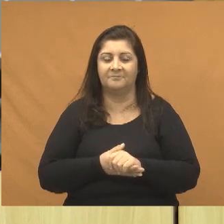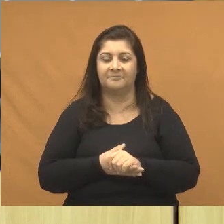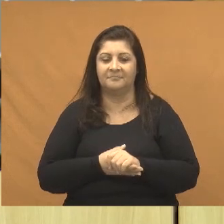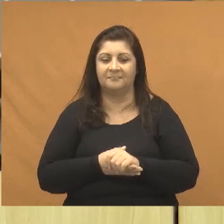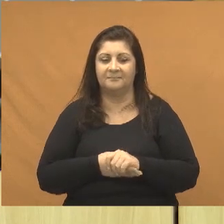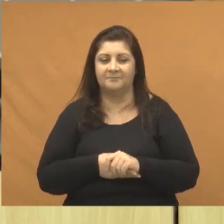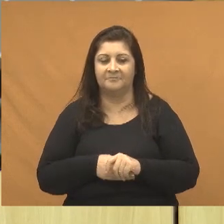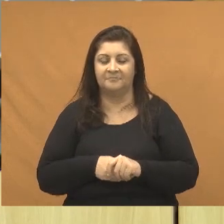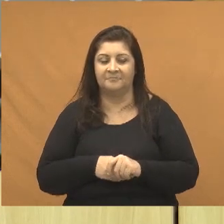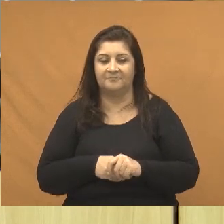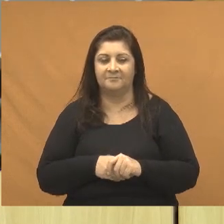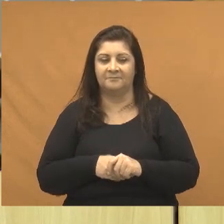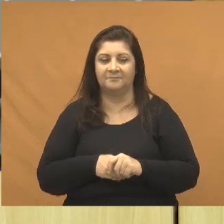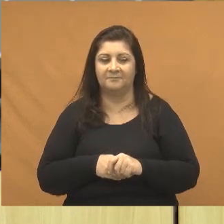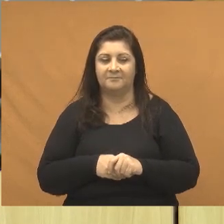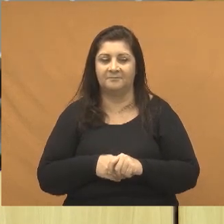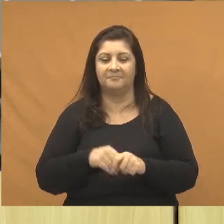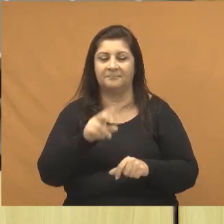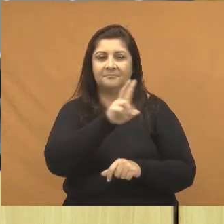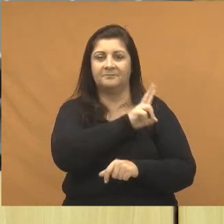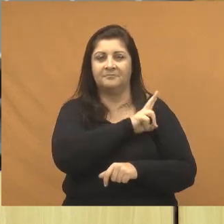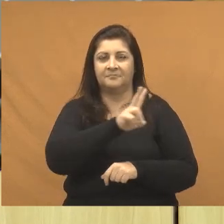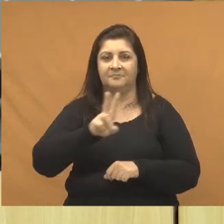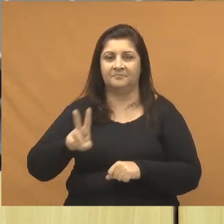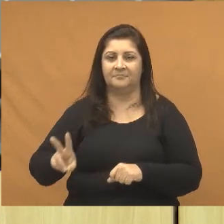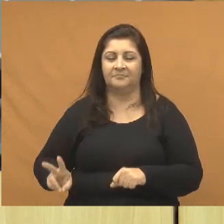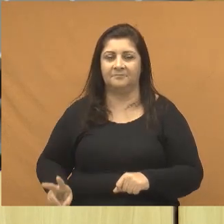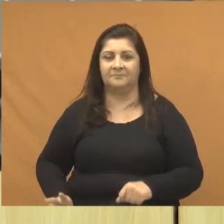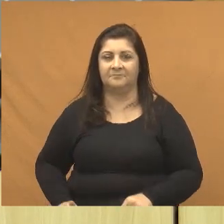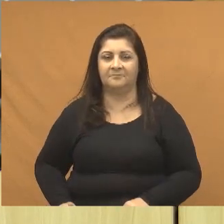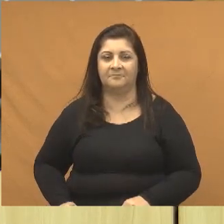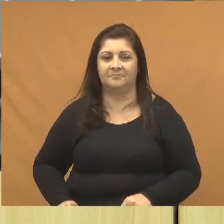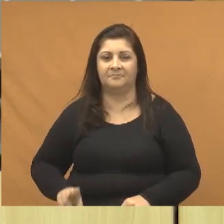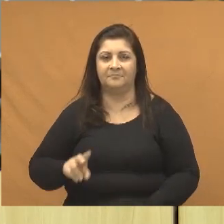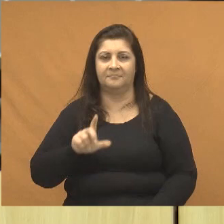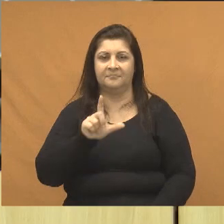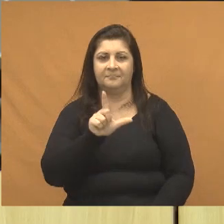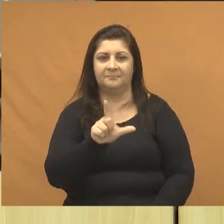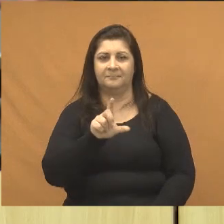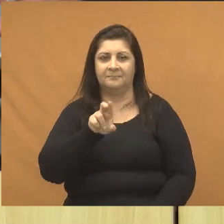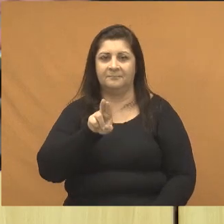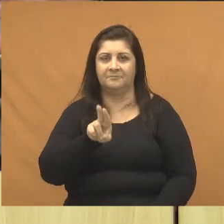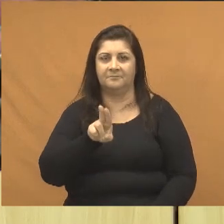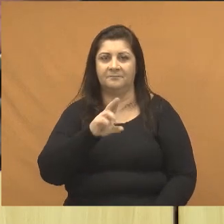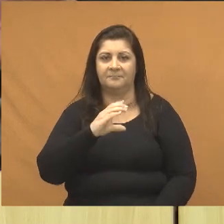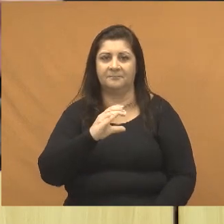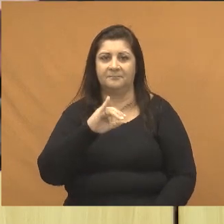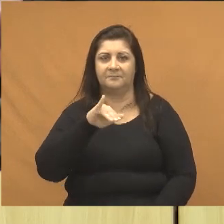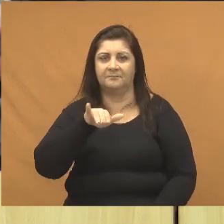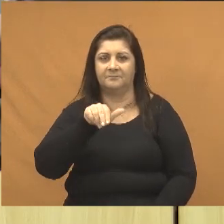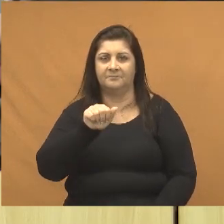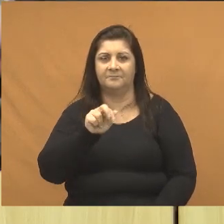de 2019. Autoria, vereadora Lucimar Ponciano.